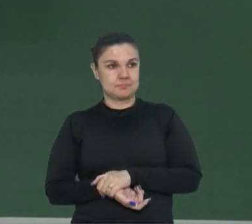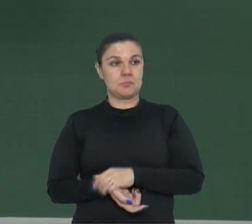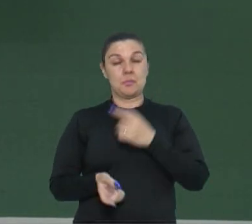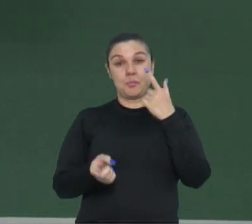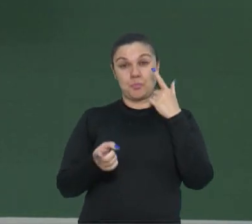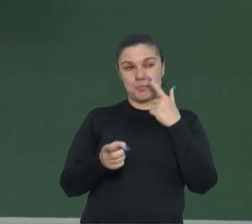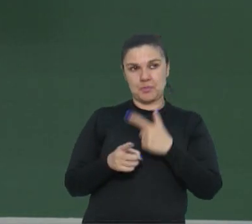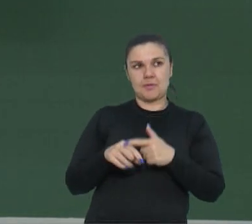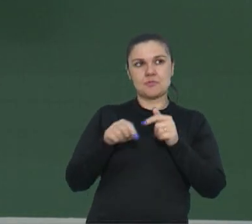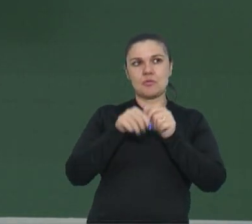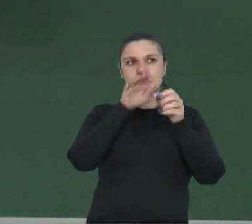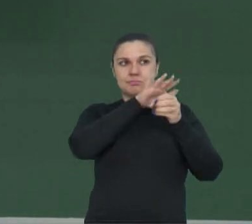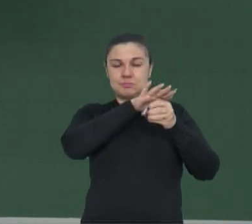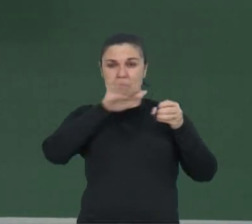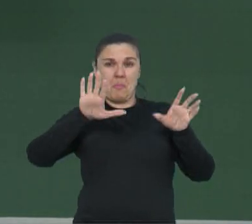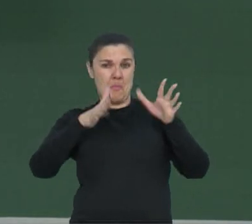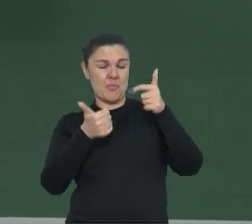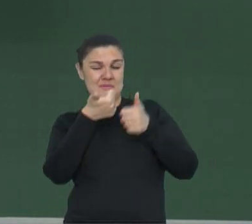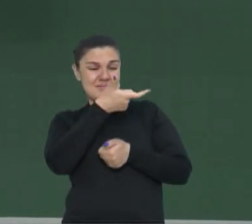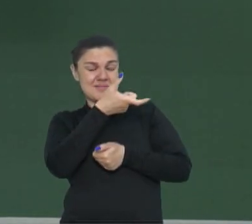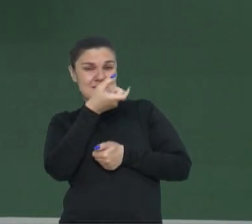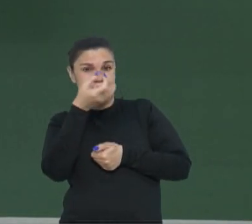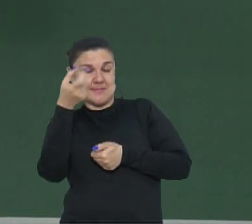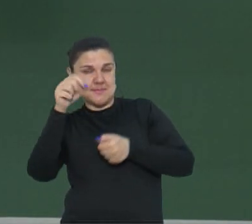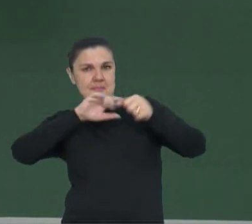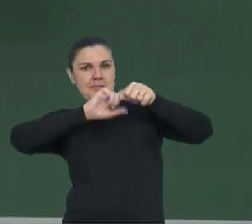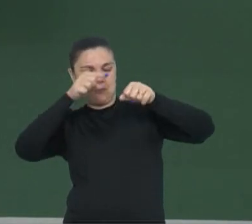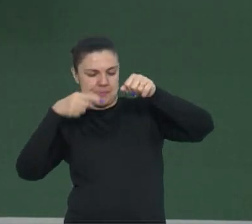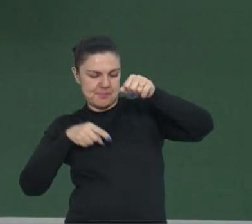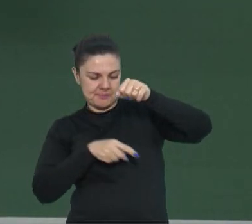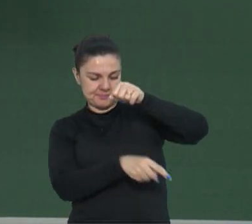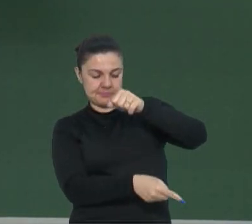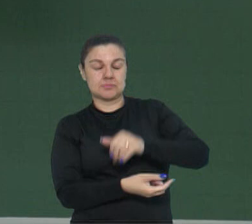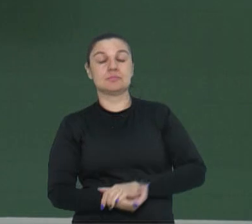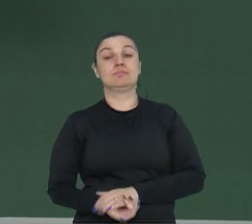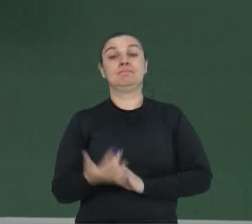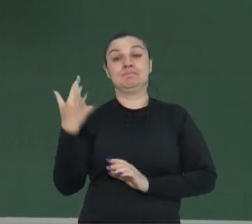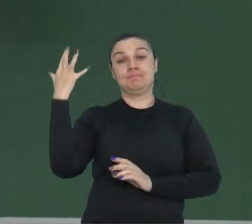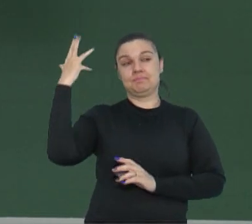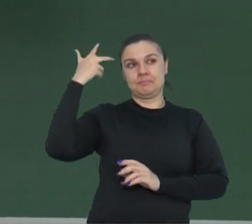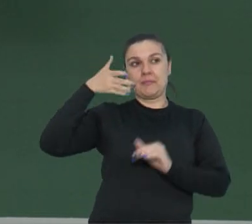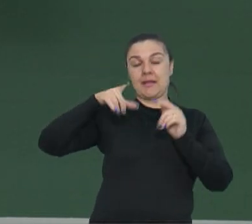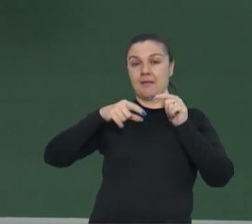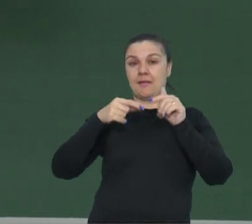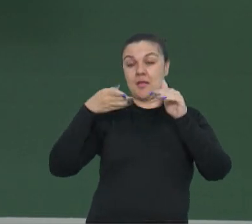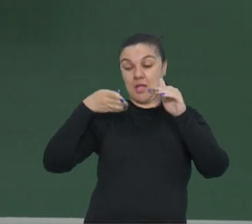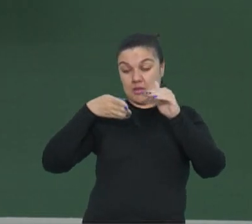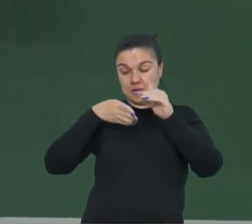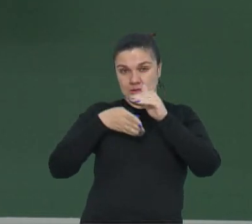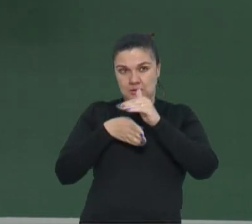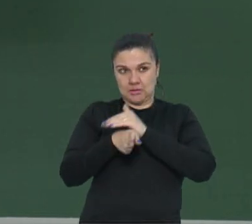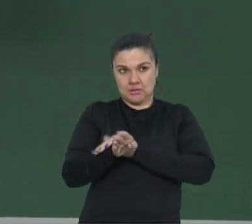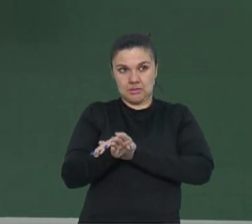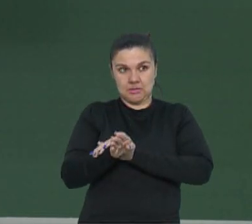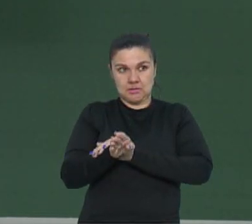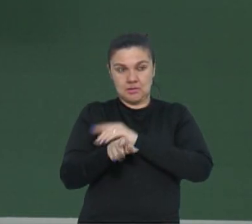lá tenha alagado mais de 100 cavernas subterrâneas. Então eram cavernas que tinham entradas aéreas, mas que vão